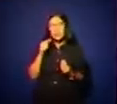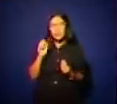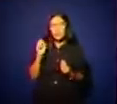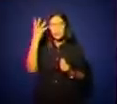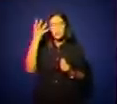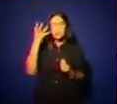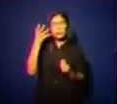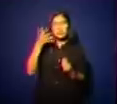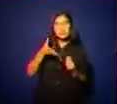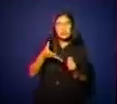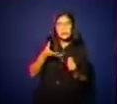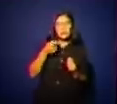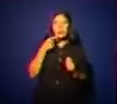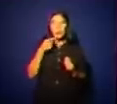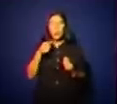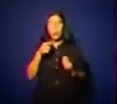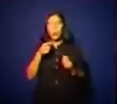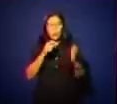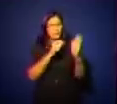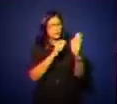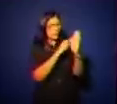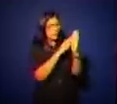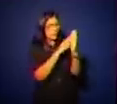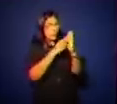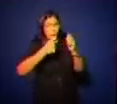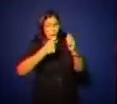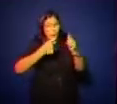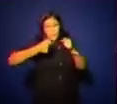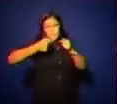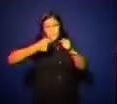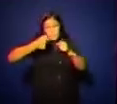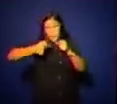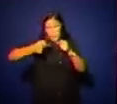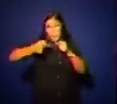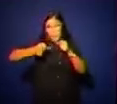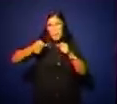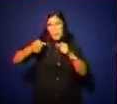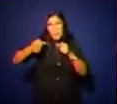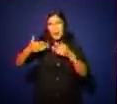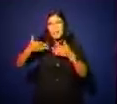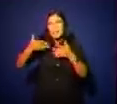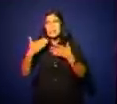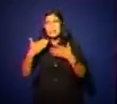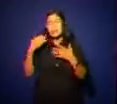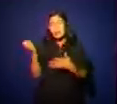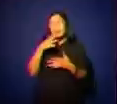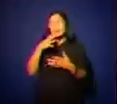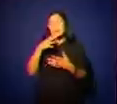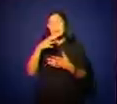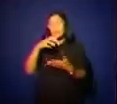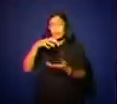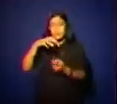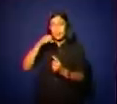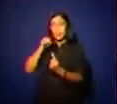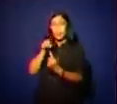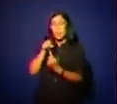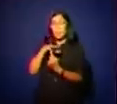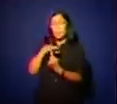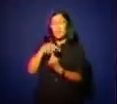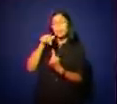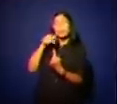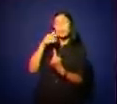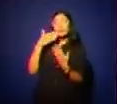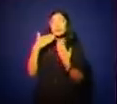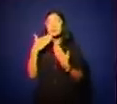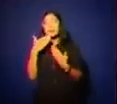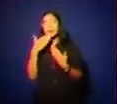você acha que essa agenda de competitividade e inovação do Banco Central talvez gerou uma